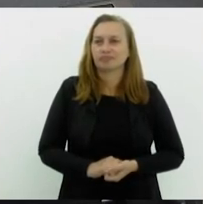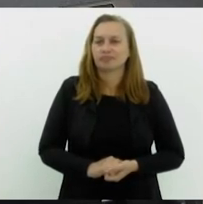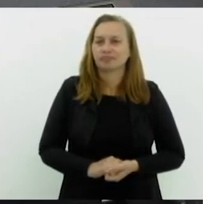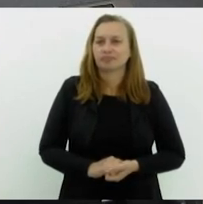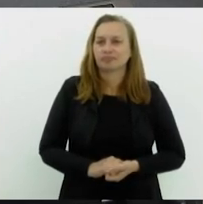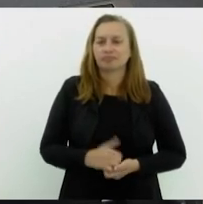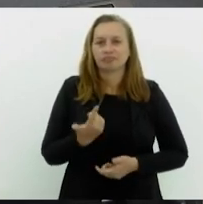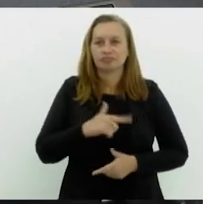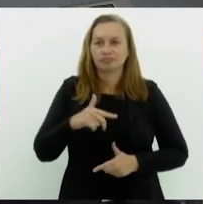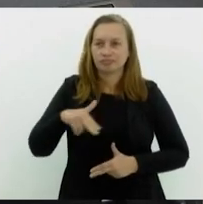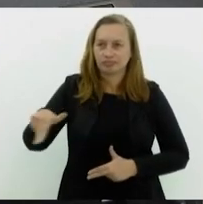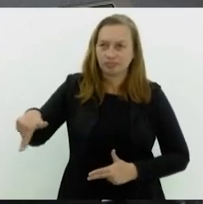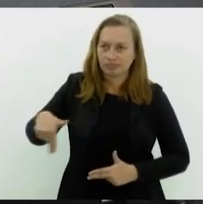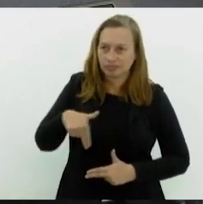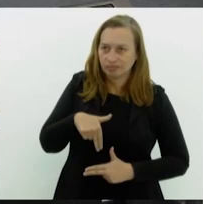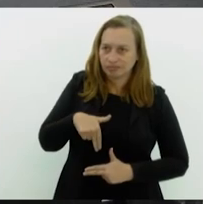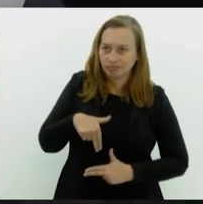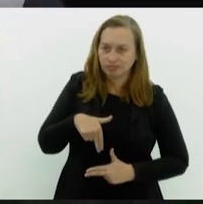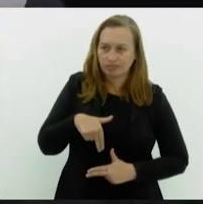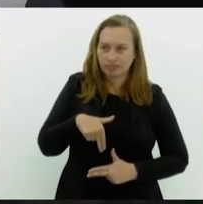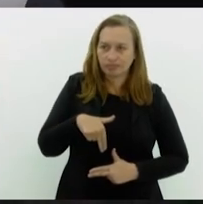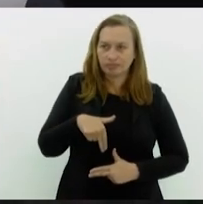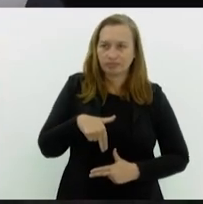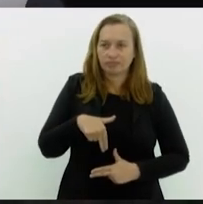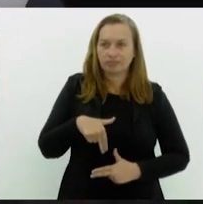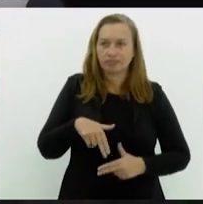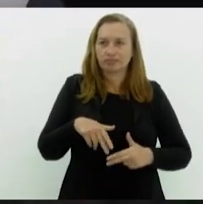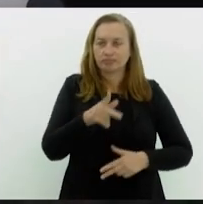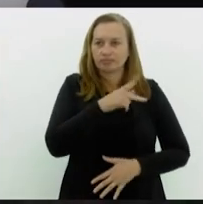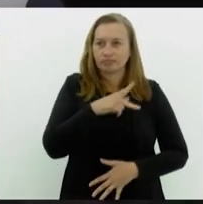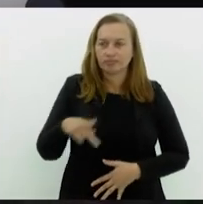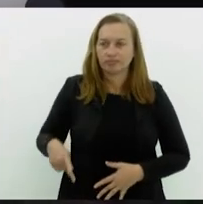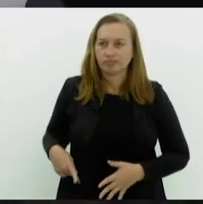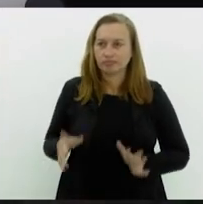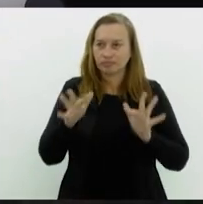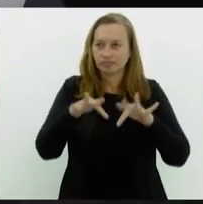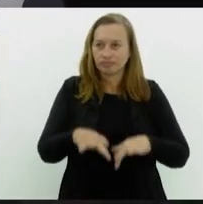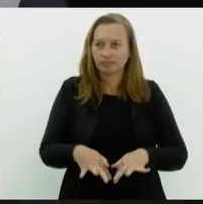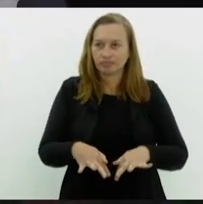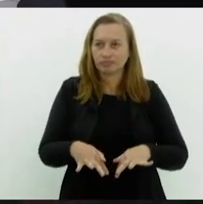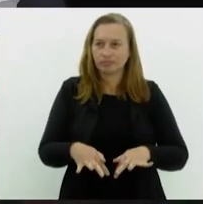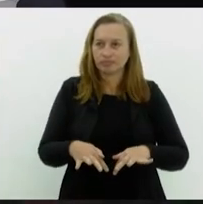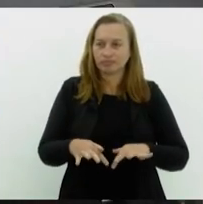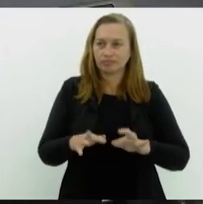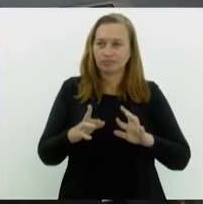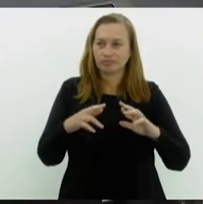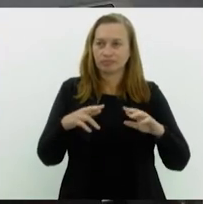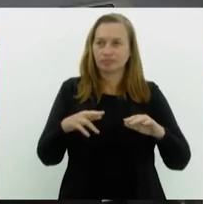Não havendo mais oradores inscritos, a presidência encerra a presente sessão.